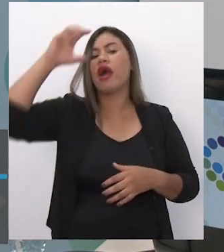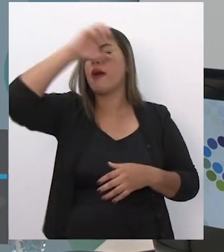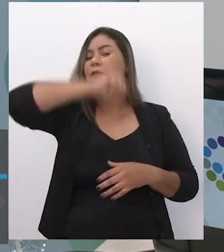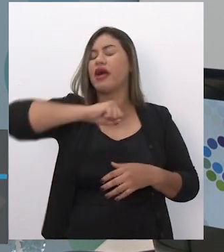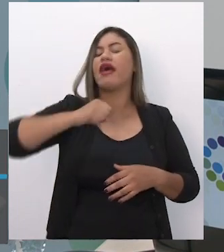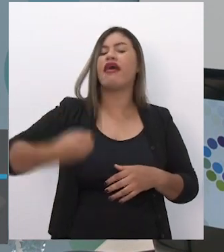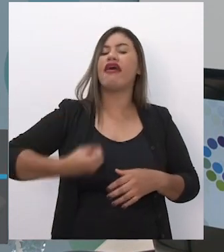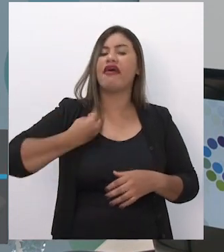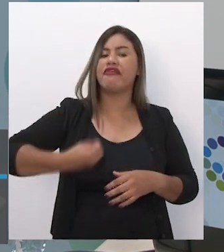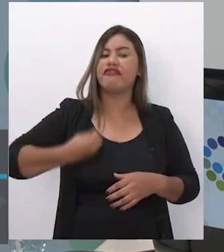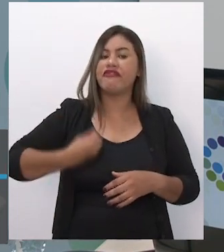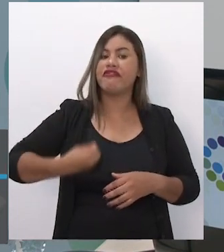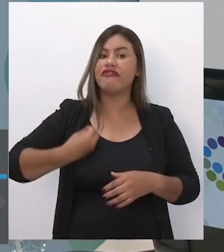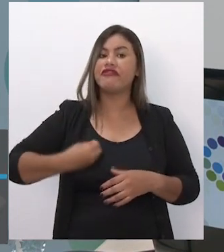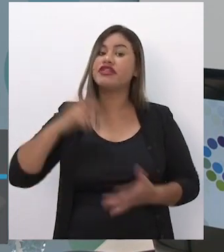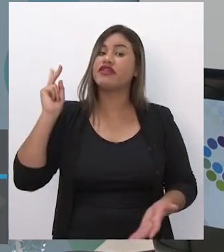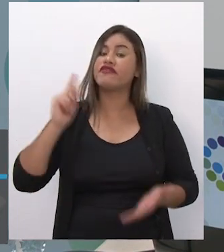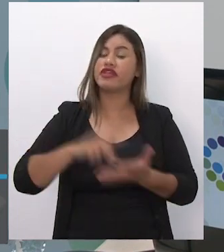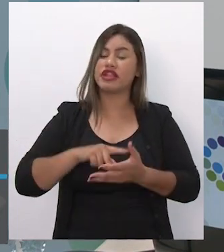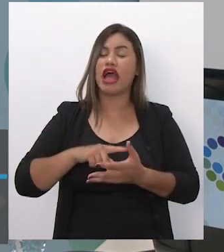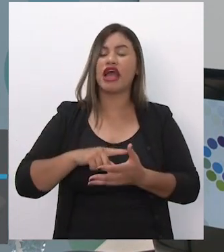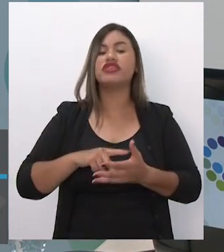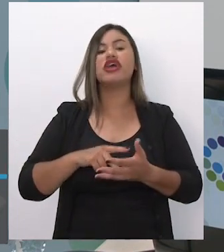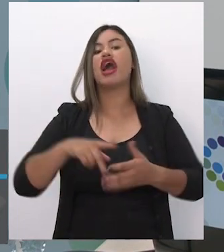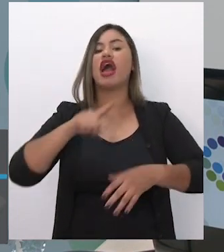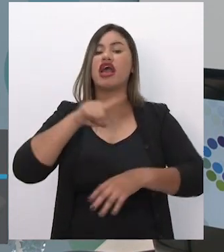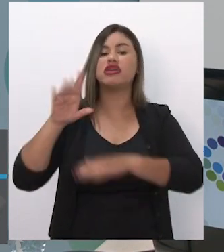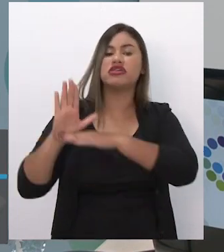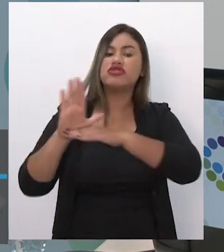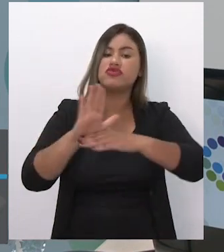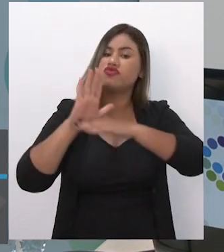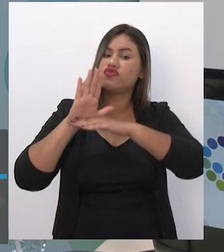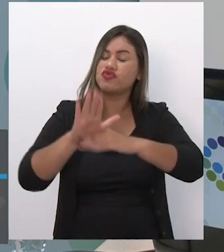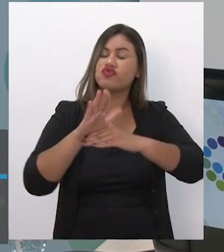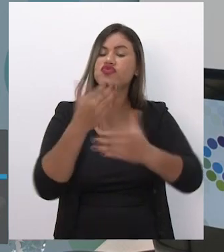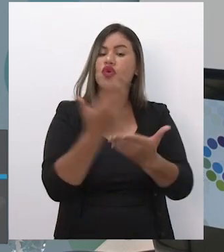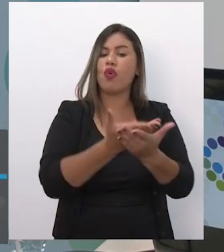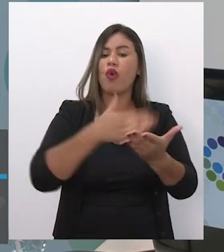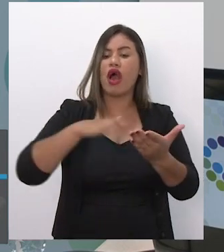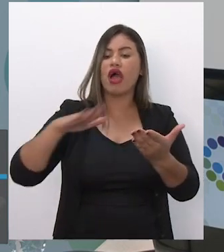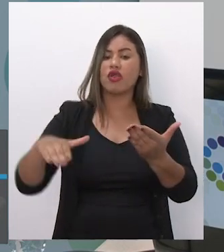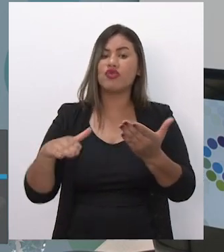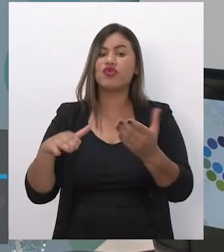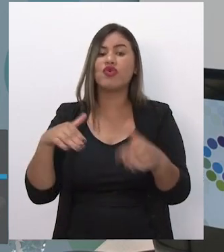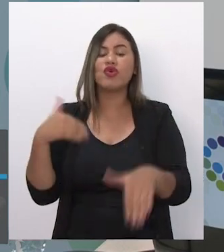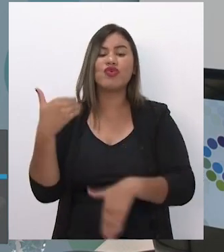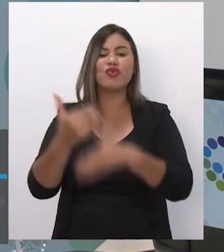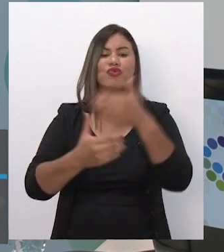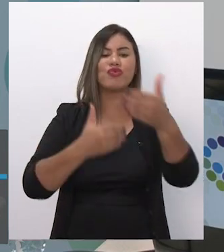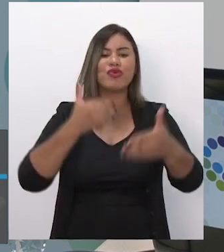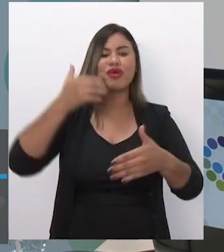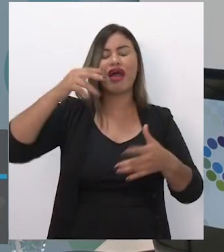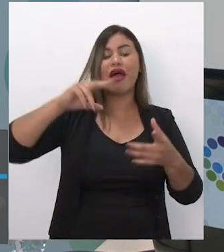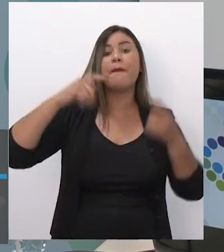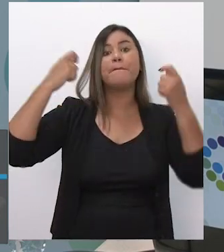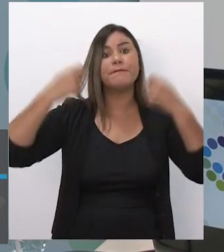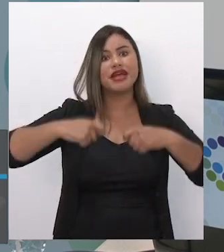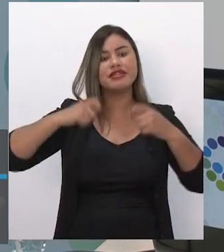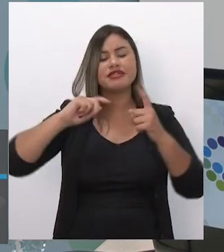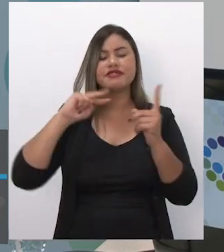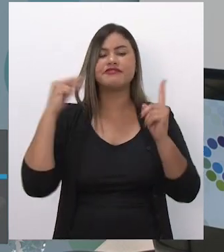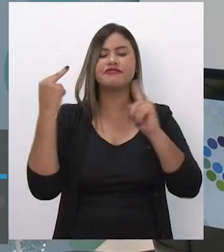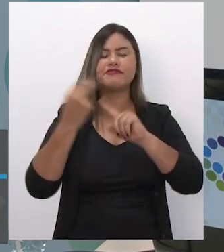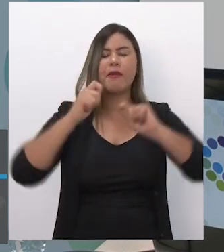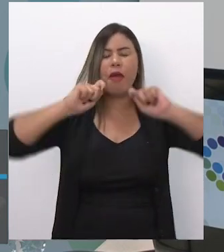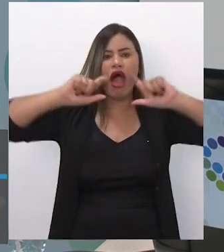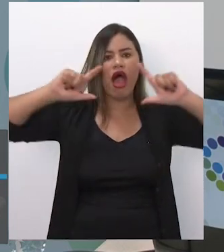realidade que ele está inserido, ele vai contribuir juntamente com esse aluno que no processo de formação também precisa ter essa visão. E é